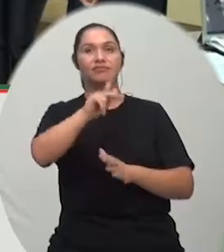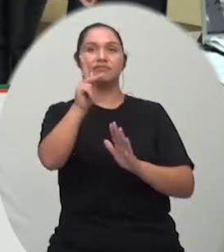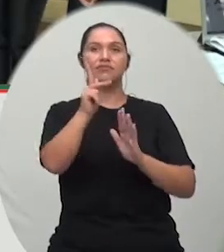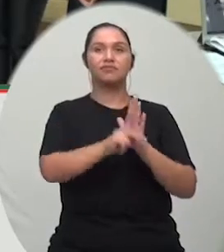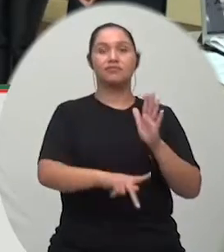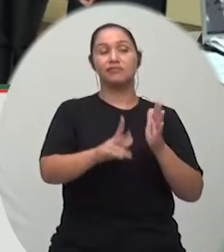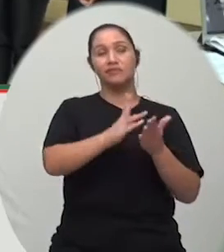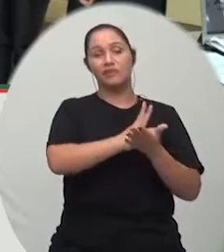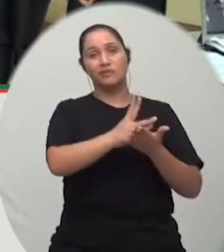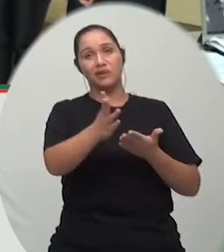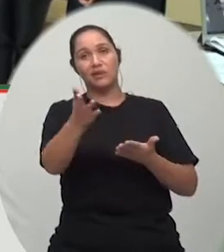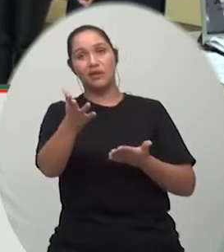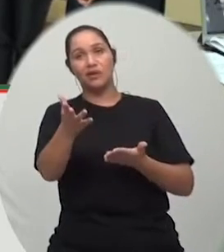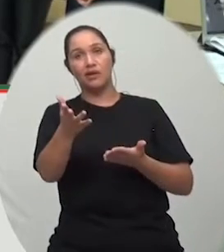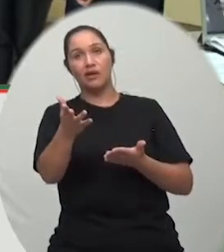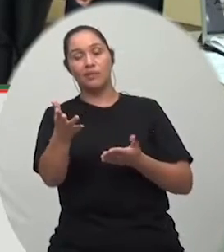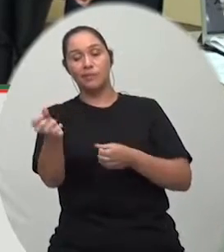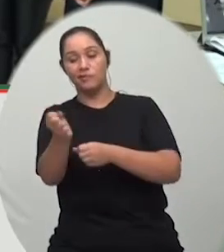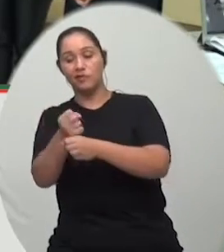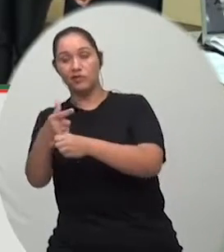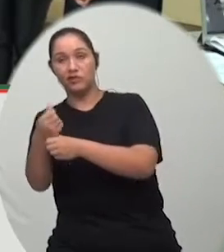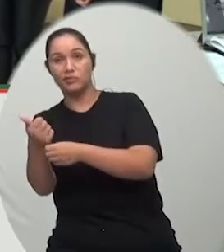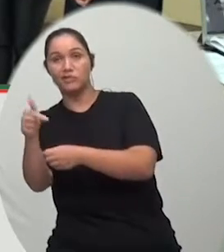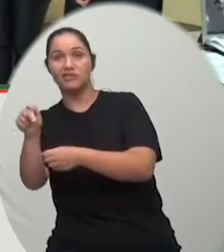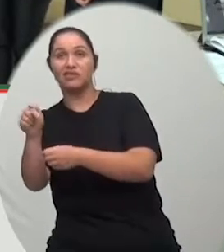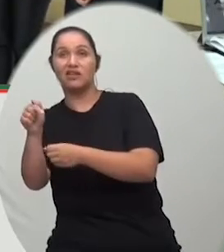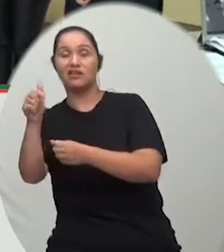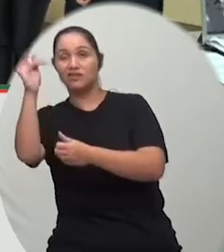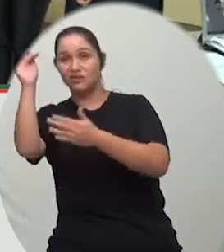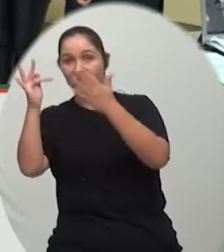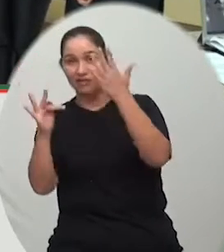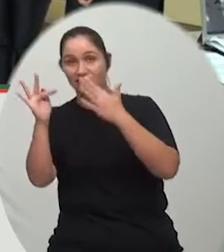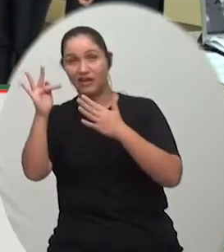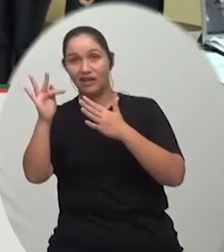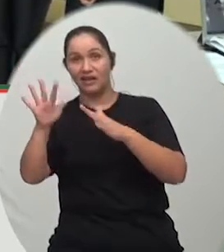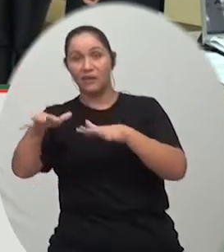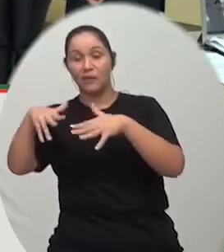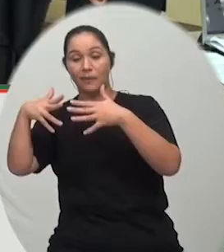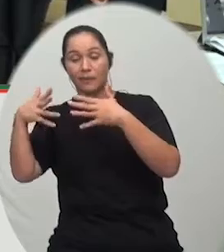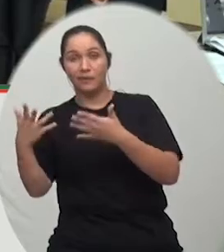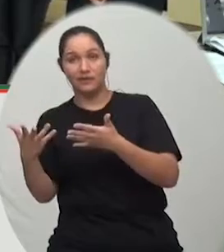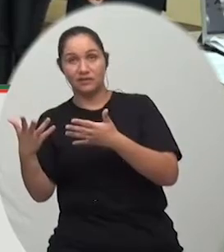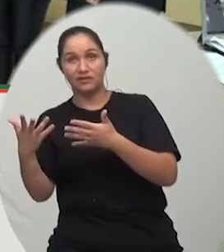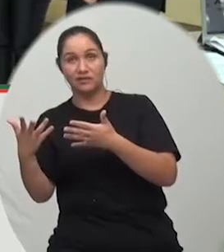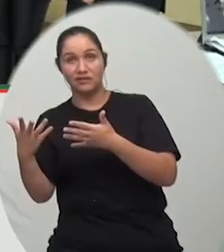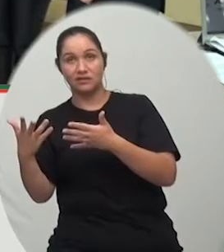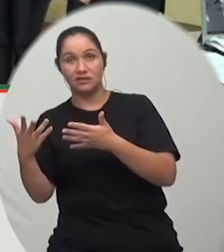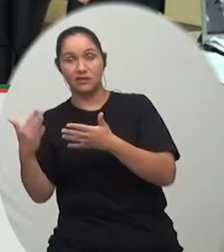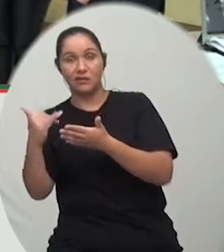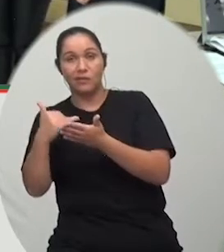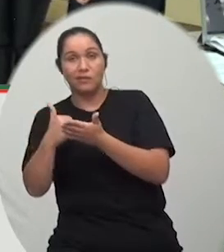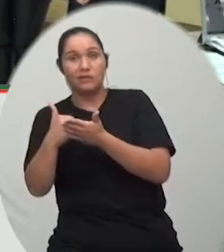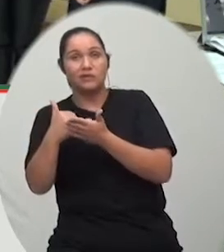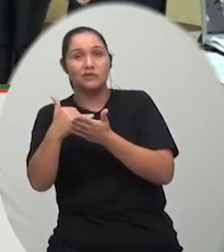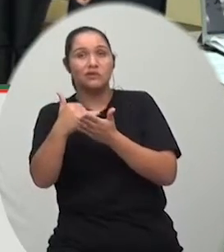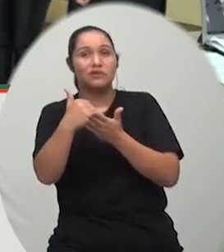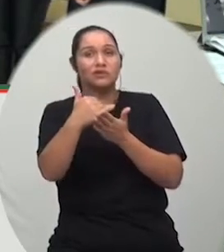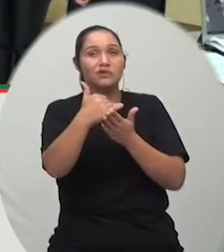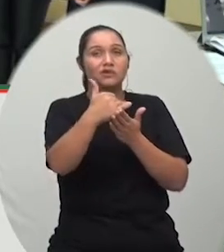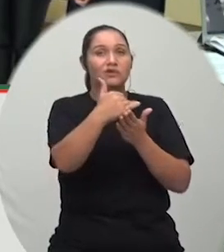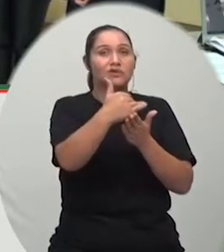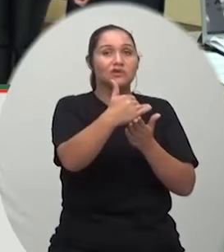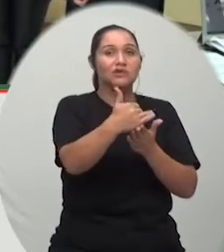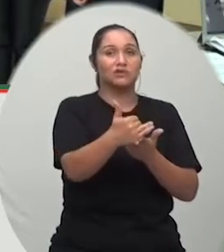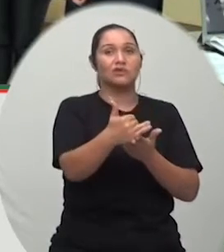que lá no início, lá em fevereiro de 2017, ele teve como pontapé inicial o acompanhamento dos alunos